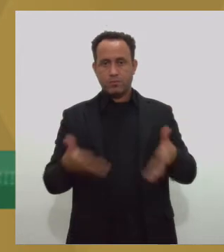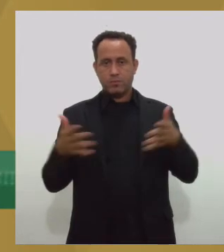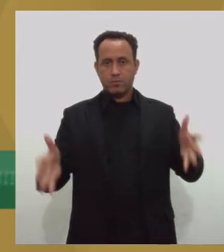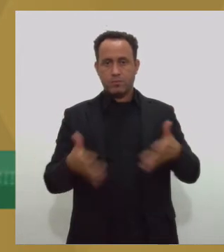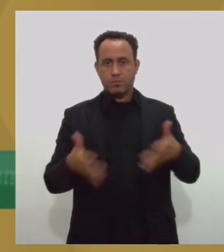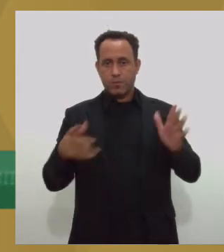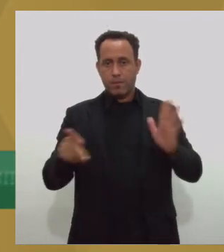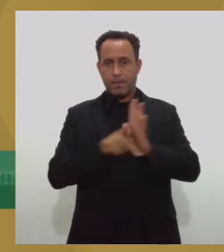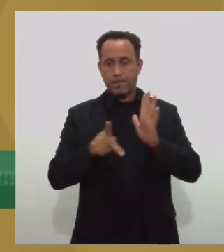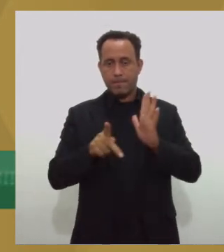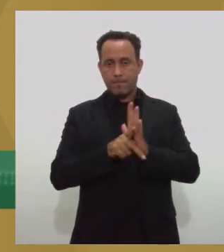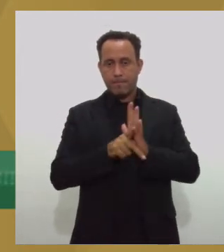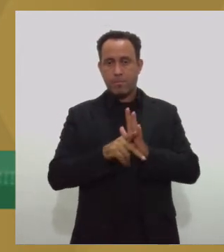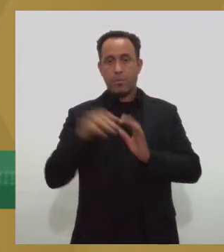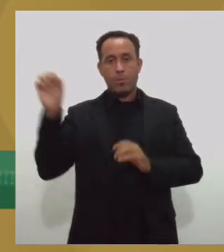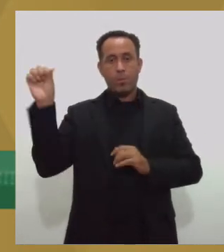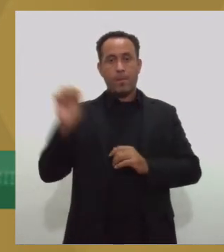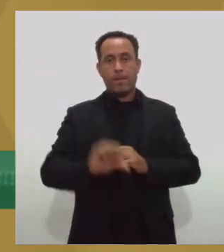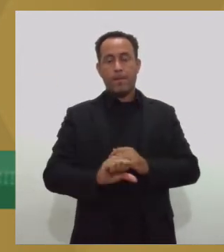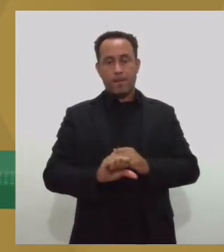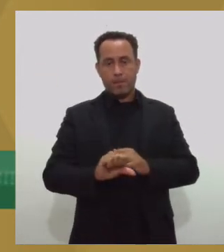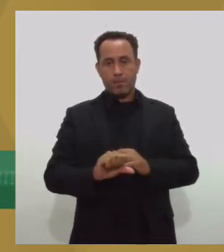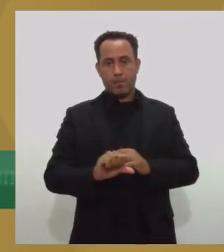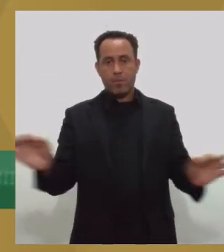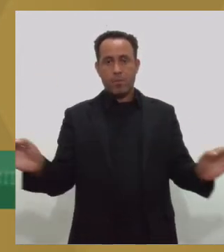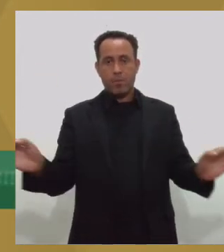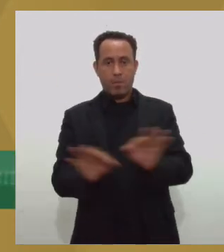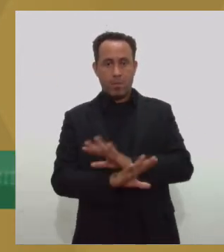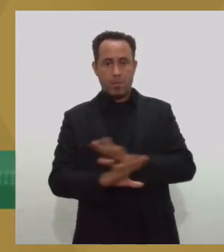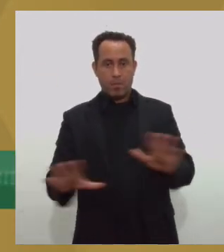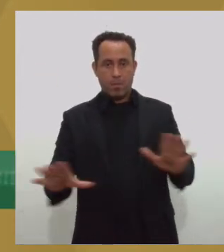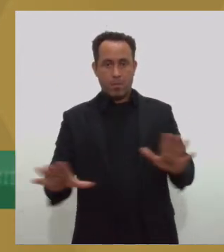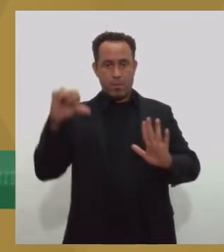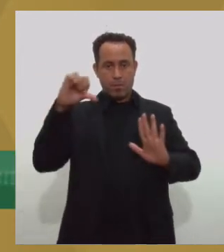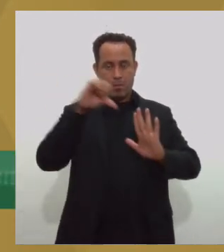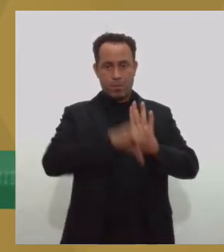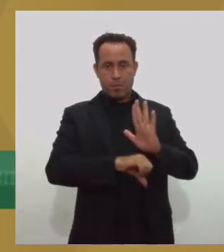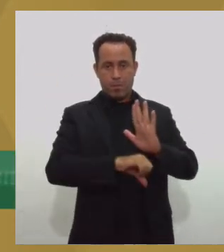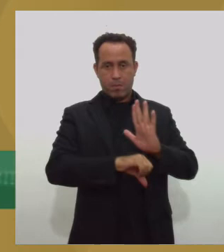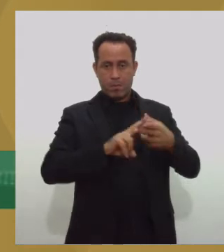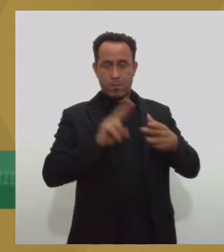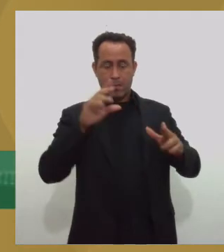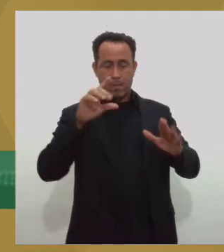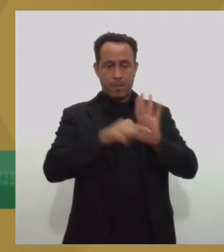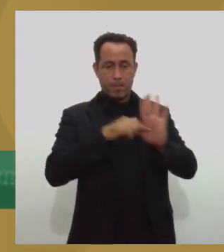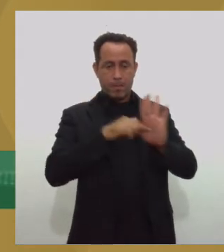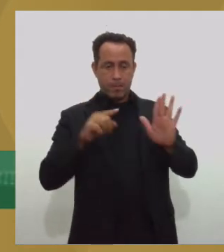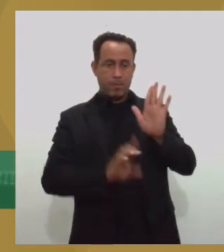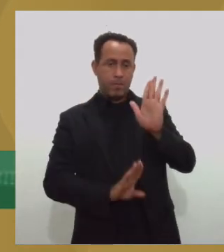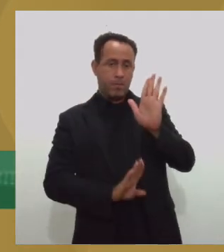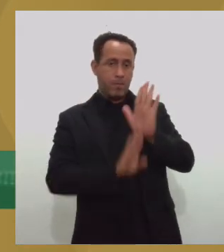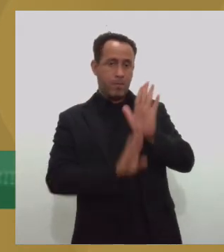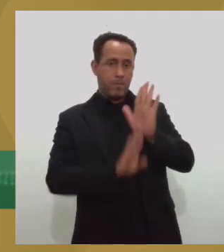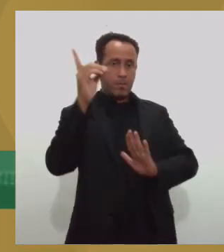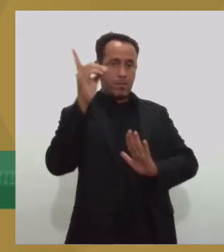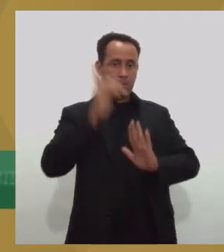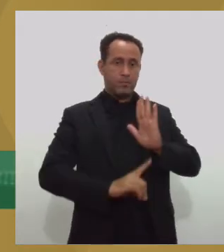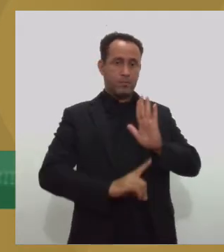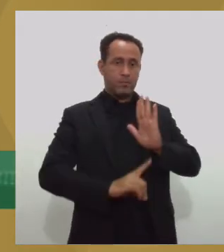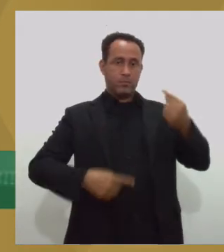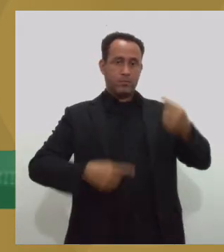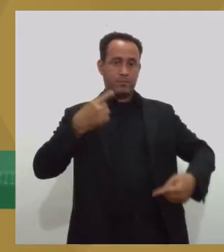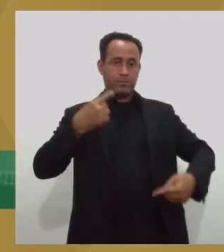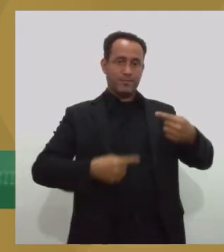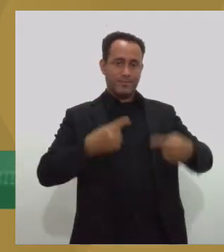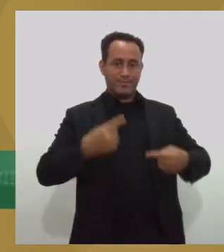ilícito o mais grave. Acaba com a pena mínima e aumenta a pena máxima para a perda de direitos políticos, que passa a